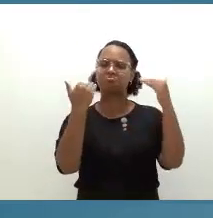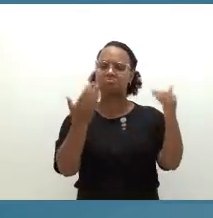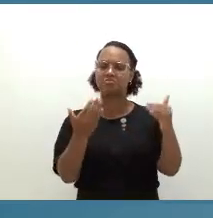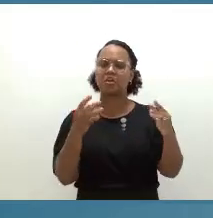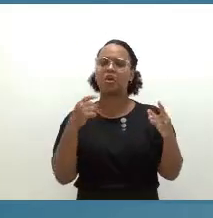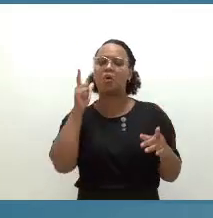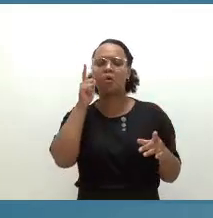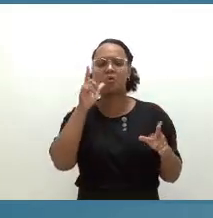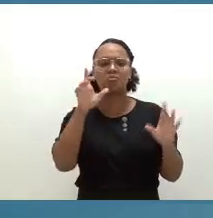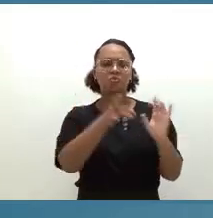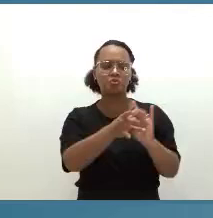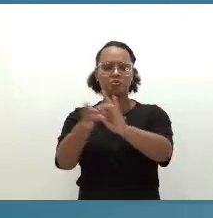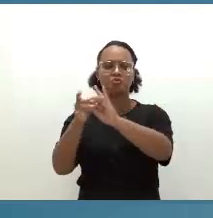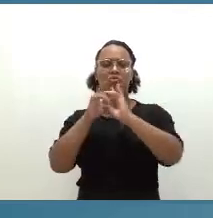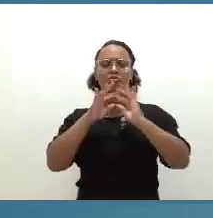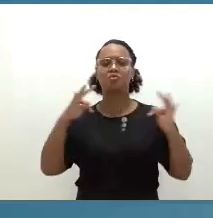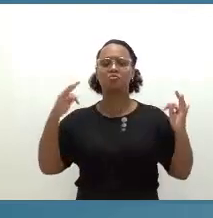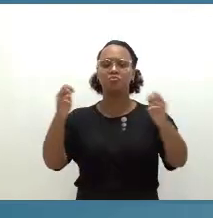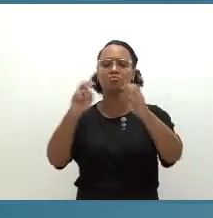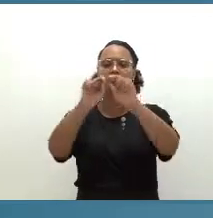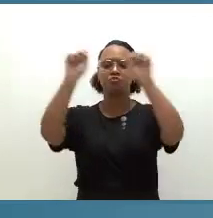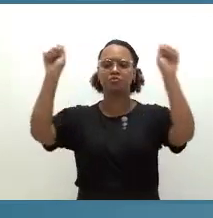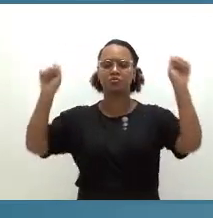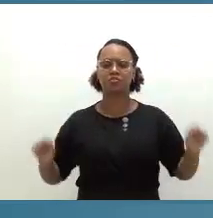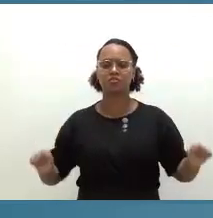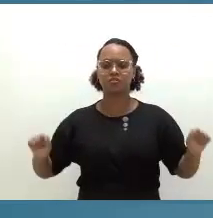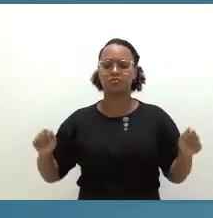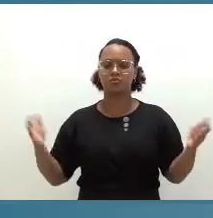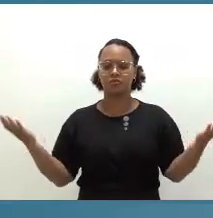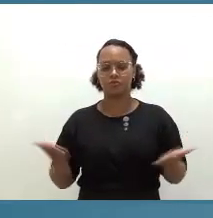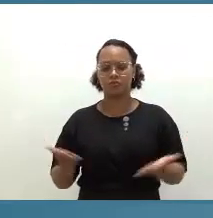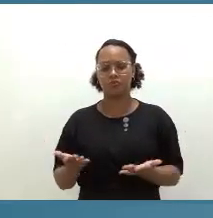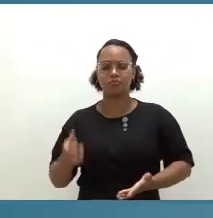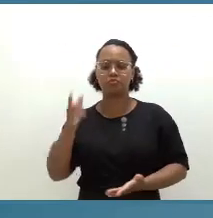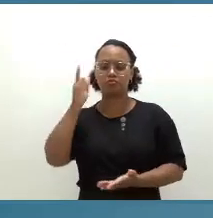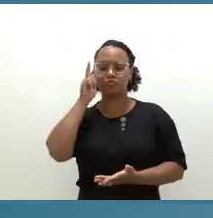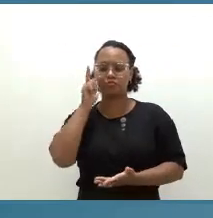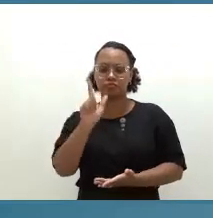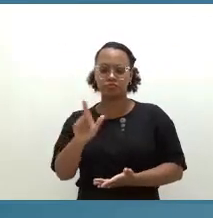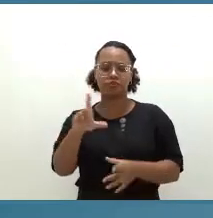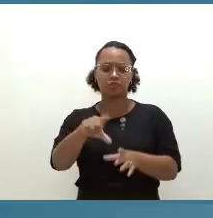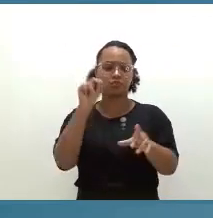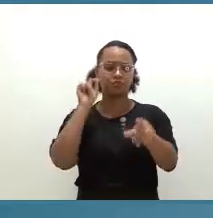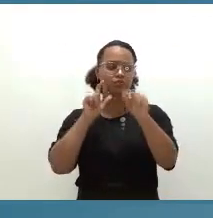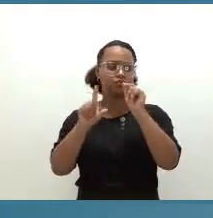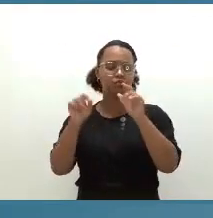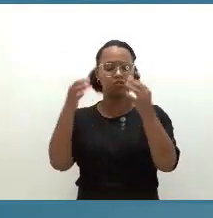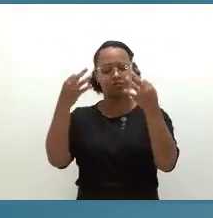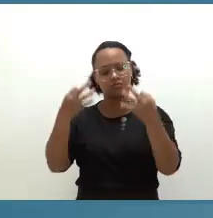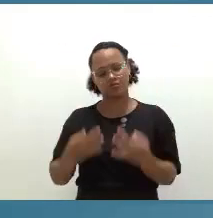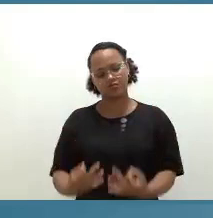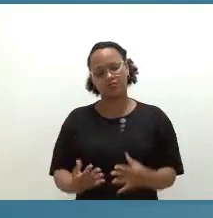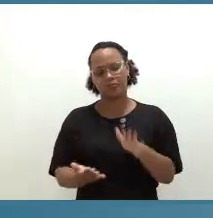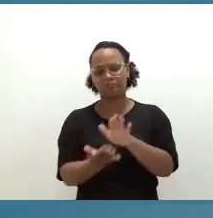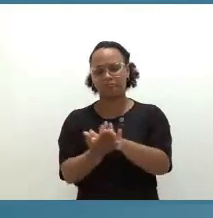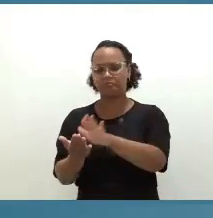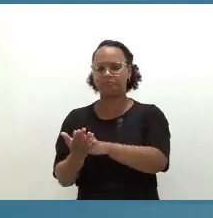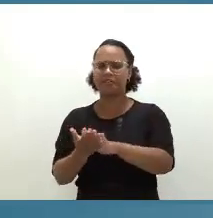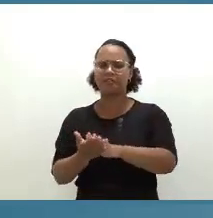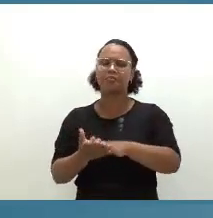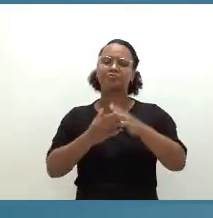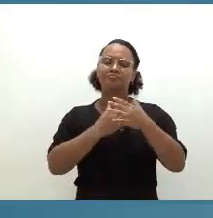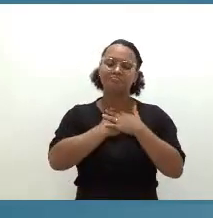tribunal em volta aos dois instrumentos. Os parabéns, por ser sincero,